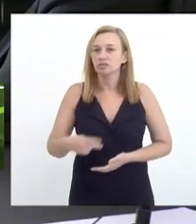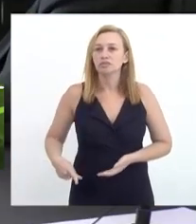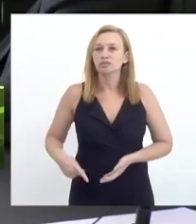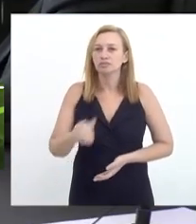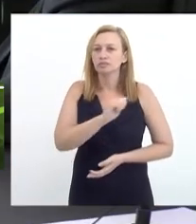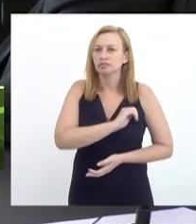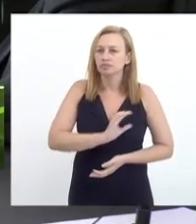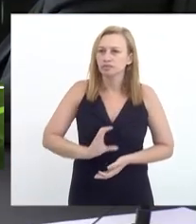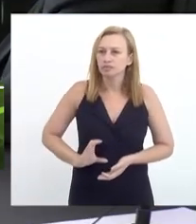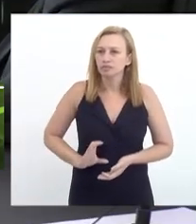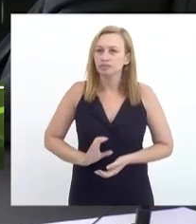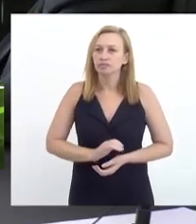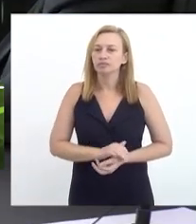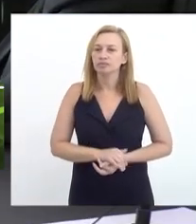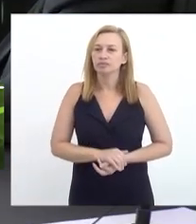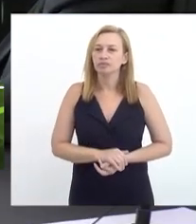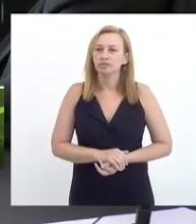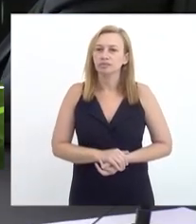Siliano Que